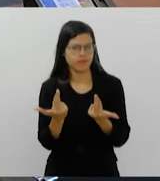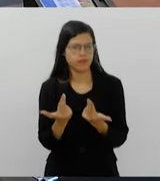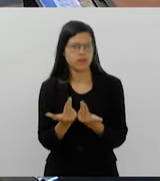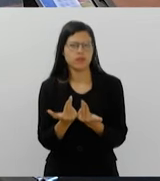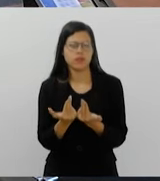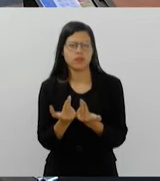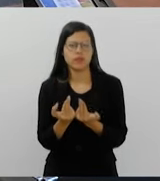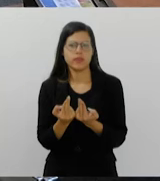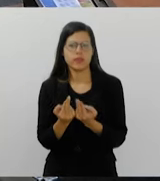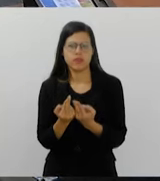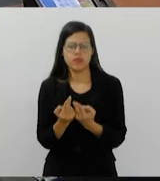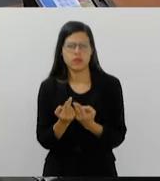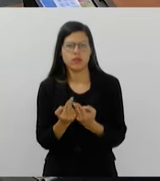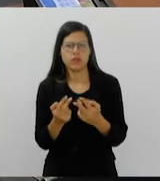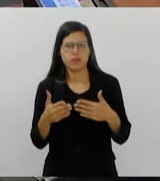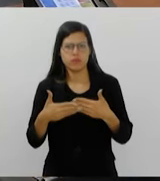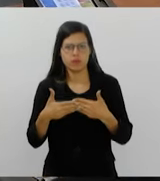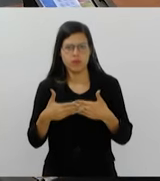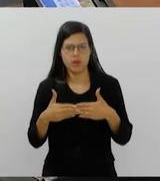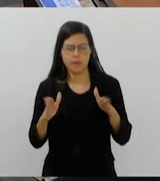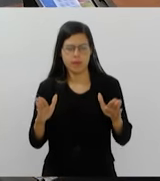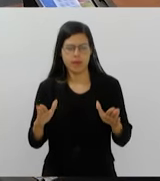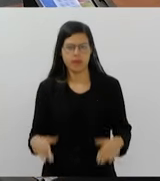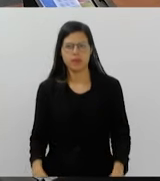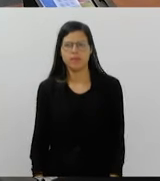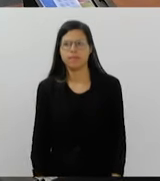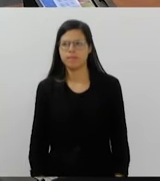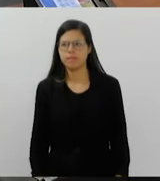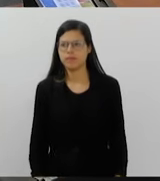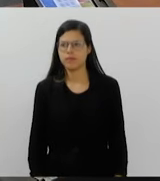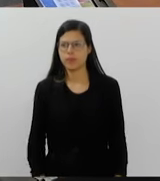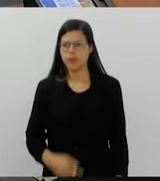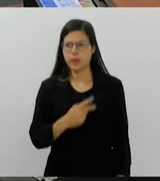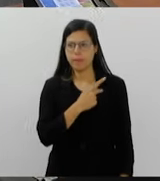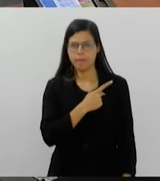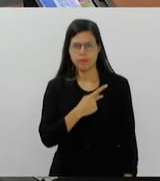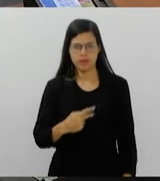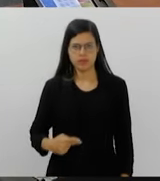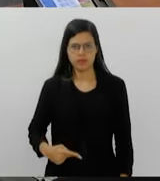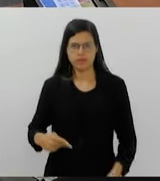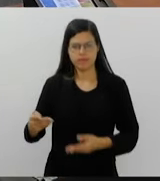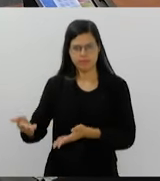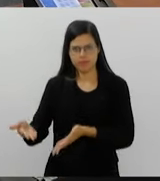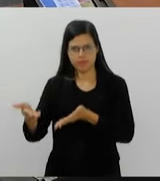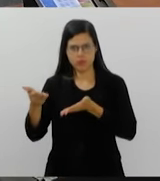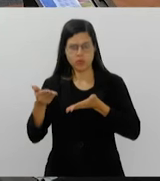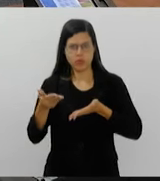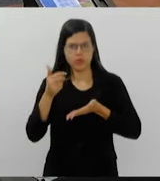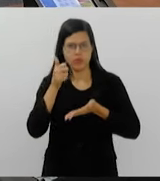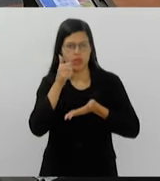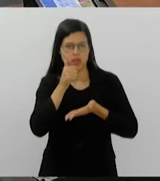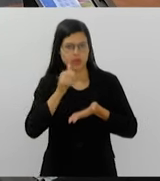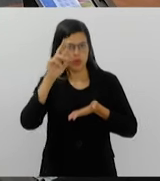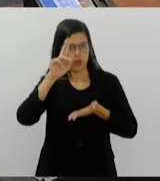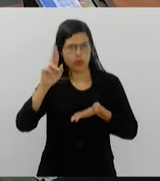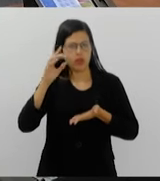trabalhos. Está aberta a sessão. A presidência convida a senhora